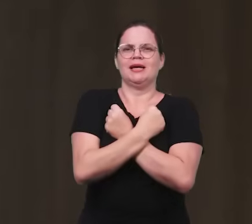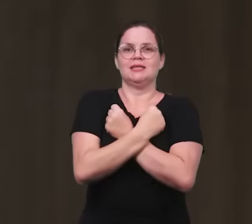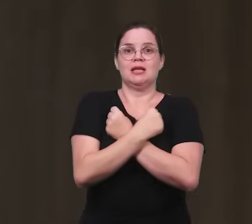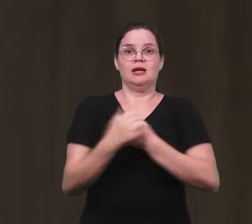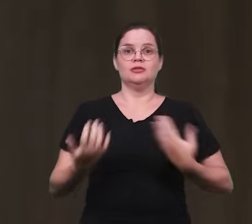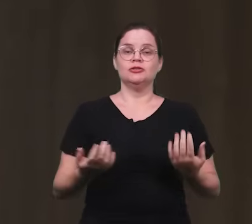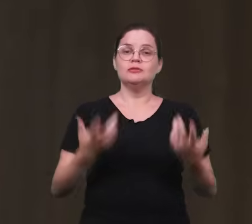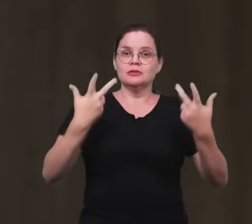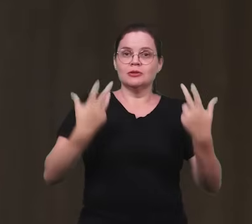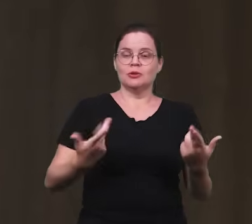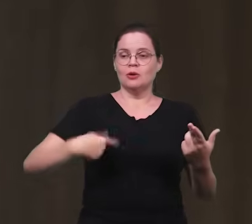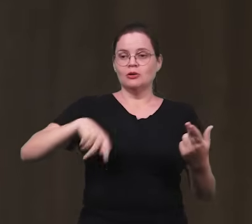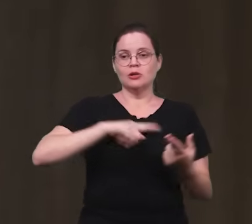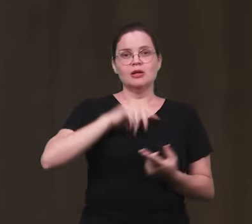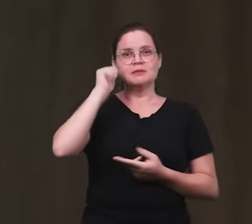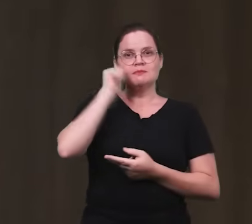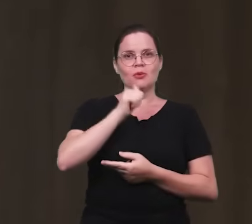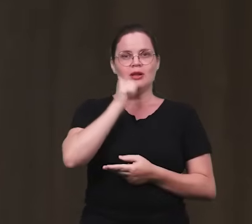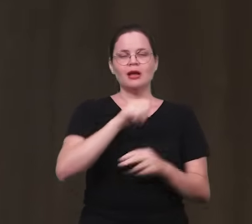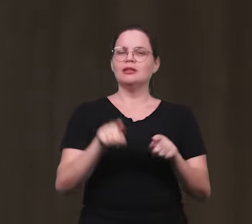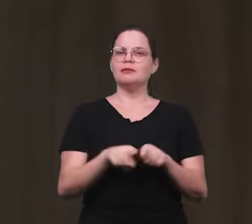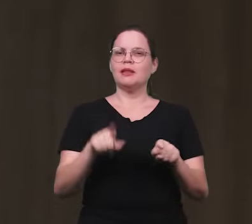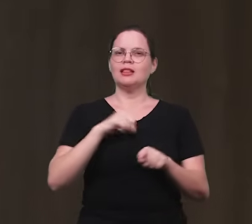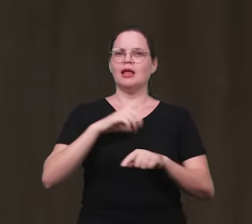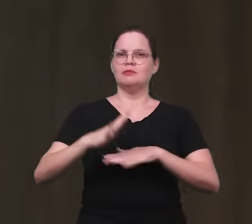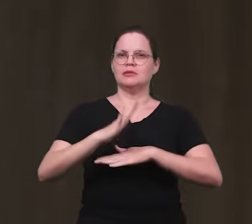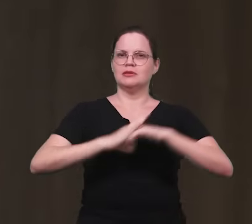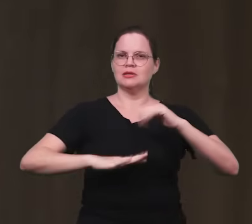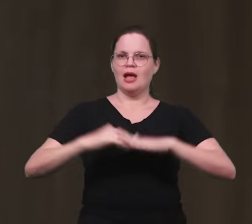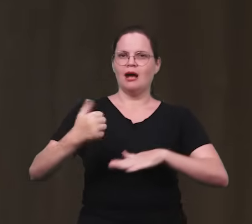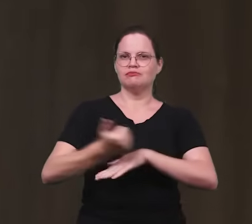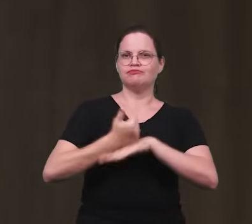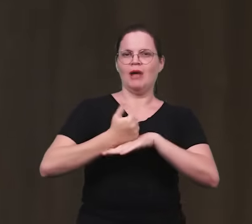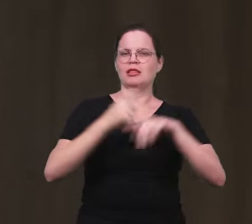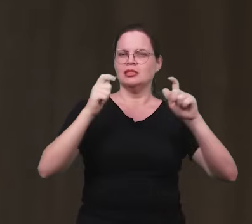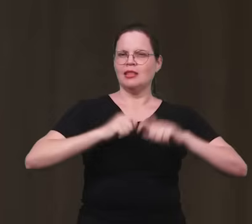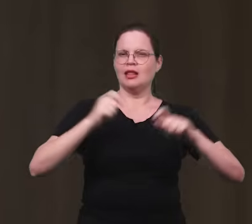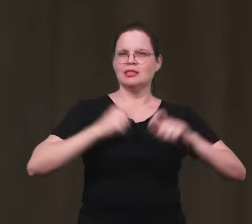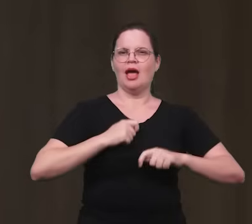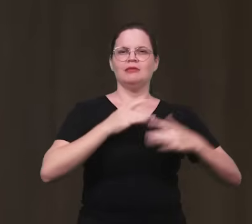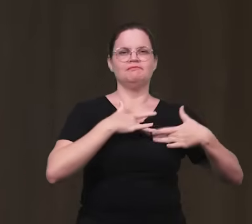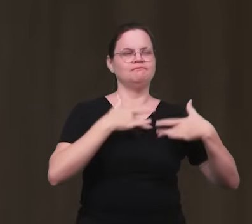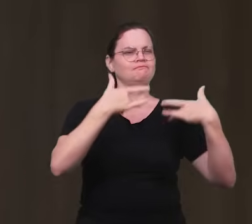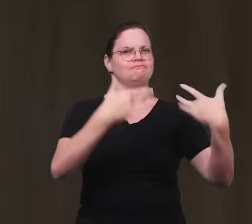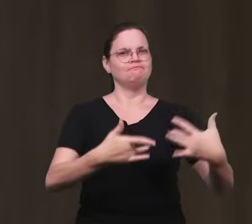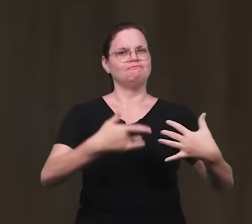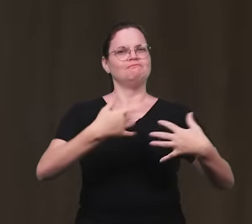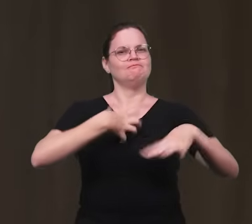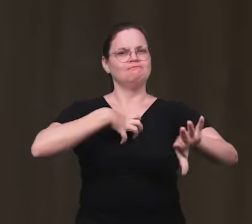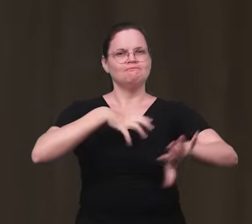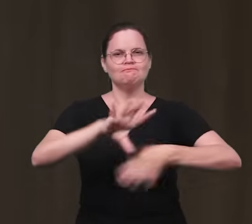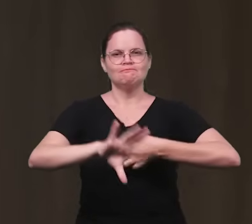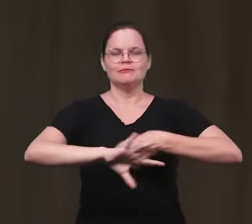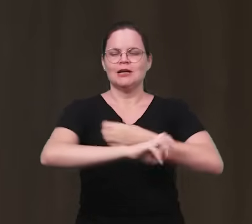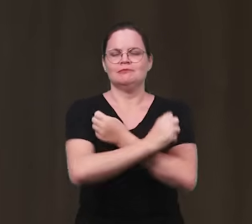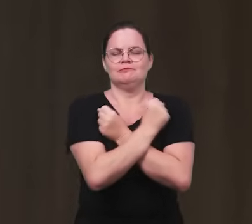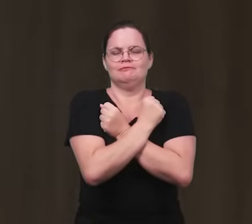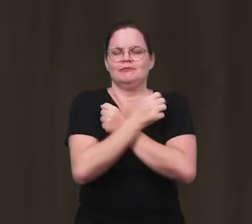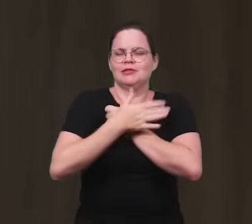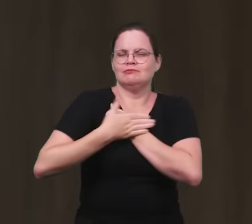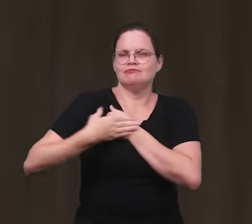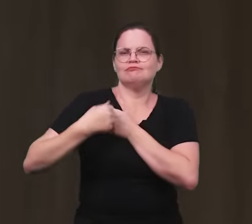também esse lado, essa habilidade afetiva, essa parte emotiva, essa parte mais sensível